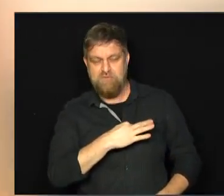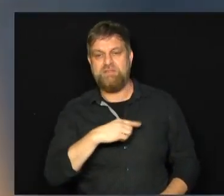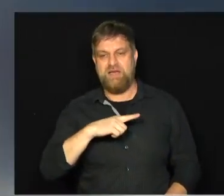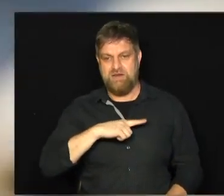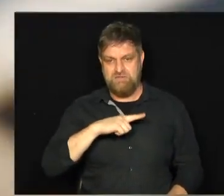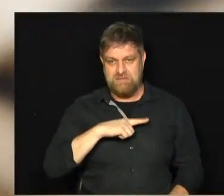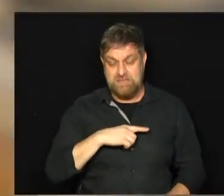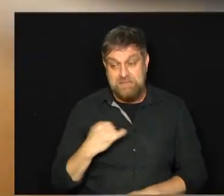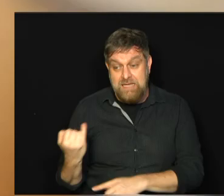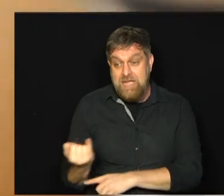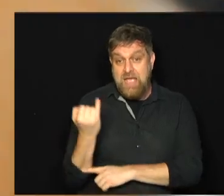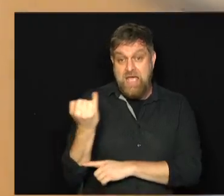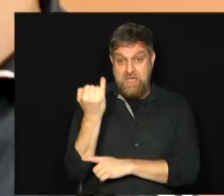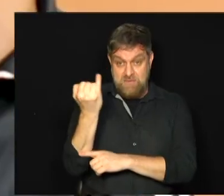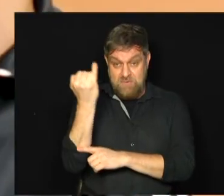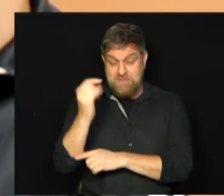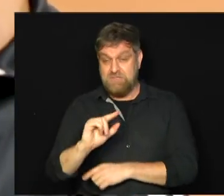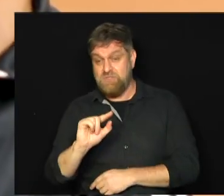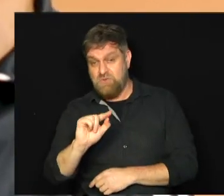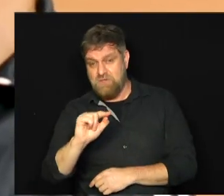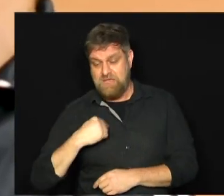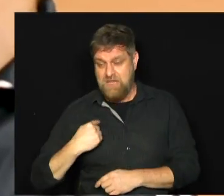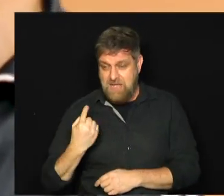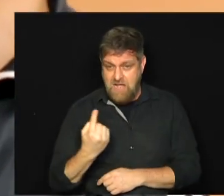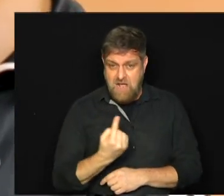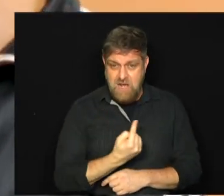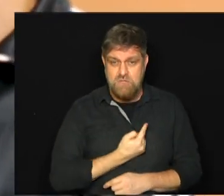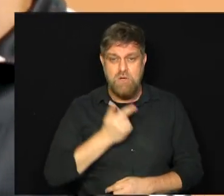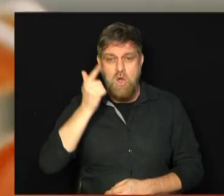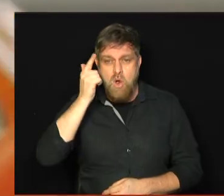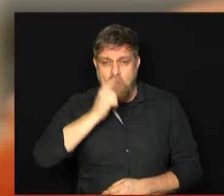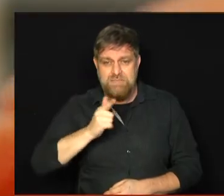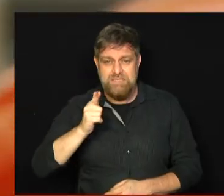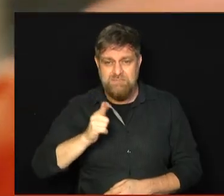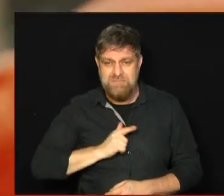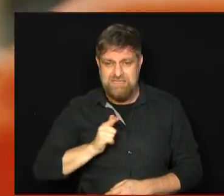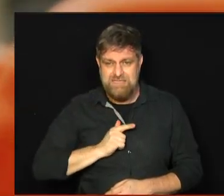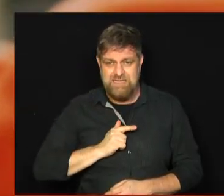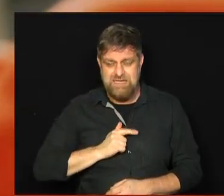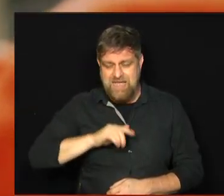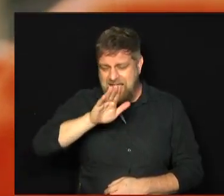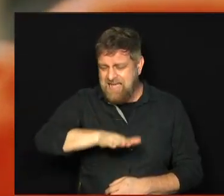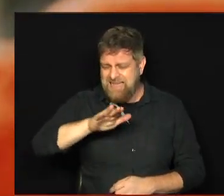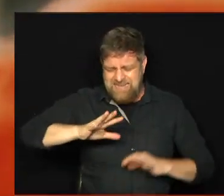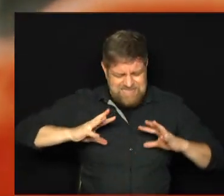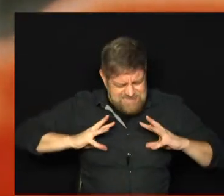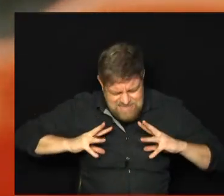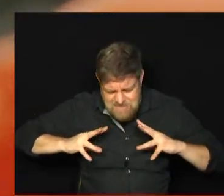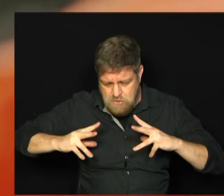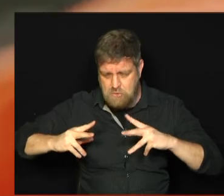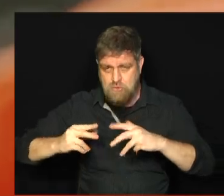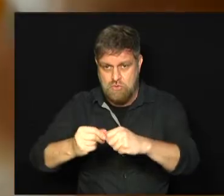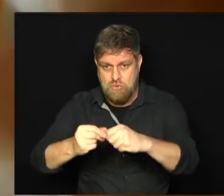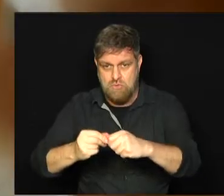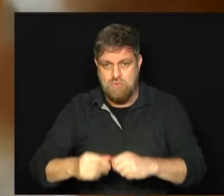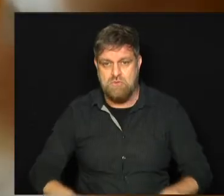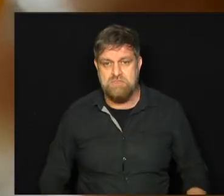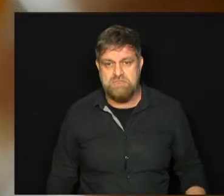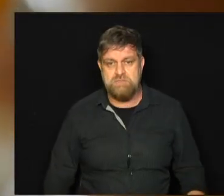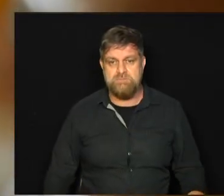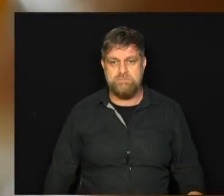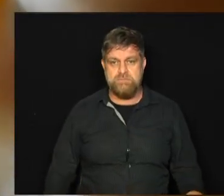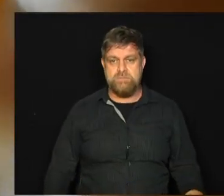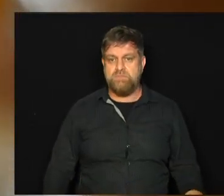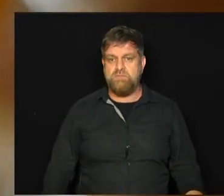com essa dimensão, nós conseguimos ofertar para todas as crianças, sem repressão